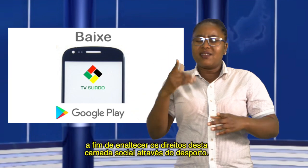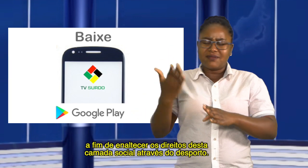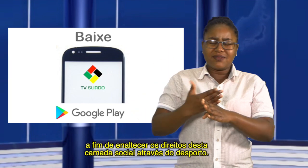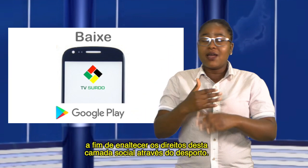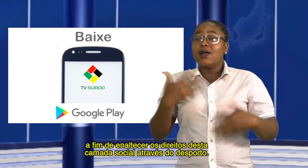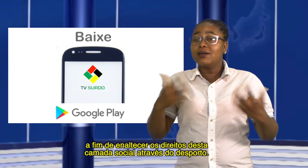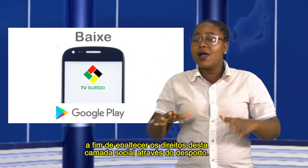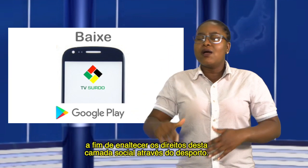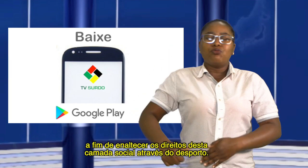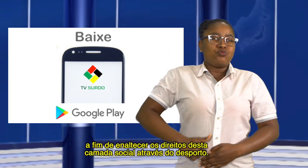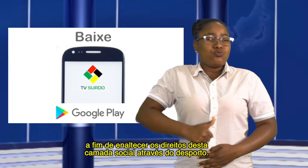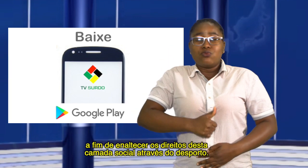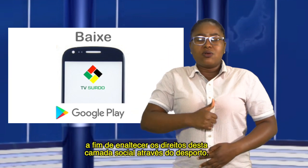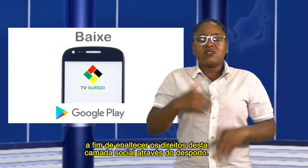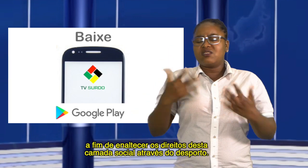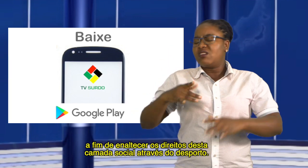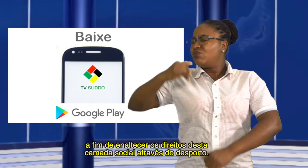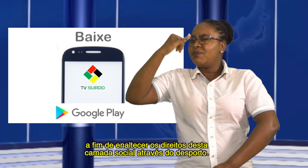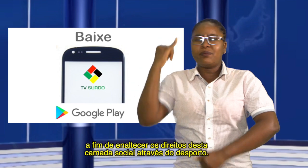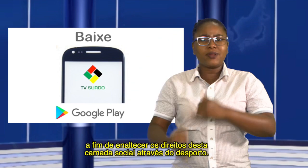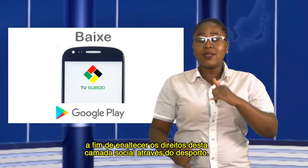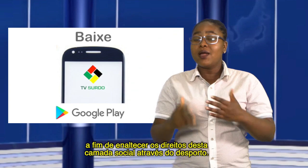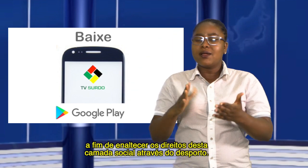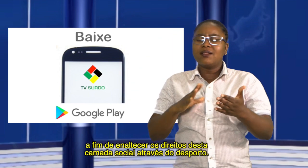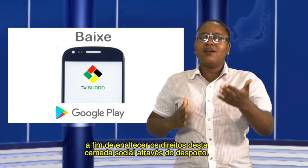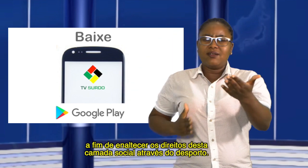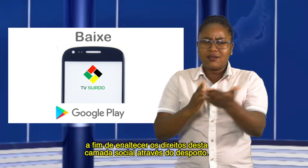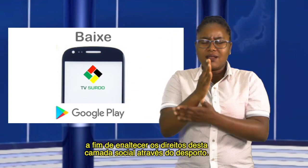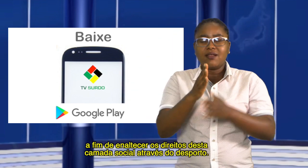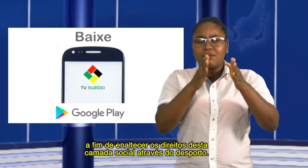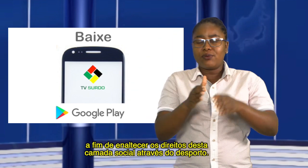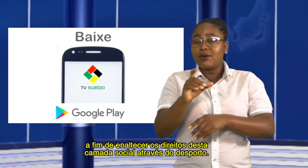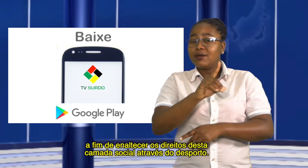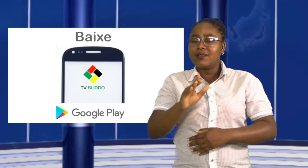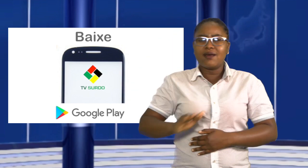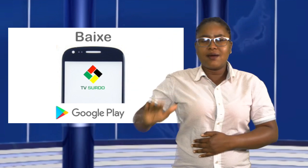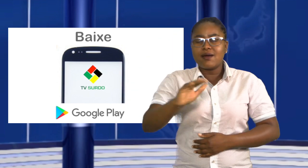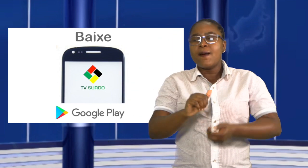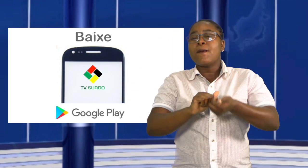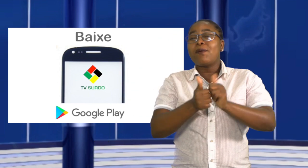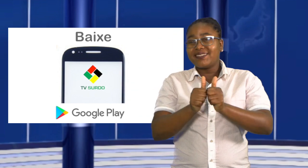a fim de enaltecer os direitos desta camada social através do desporto.